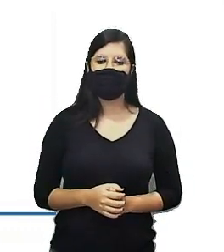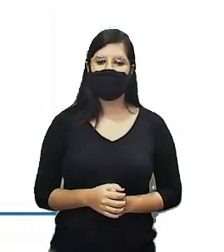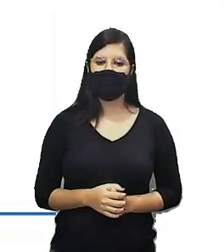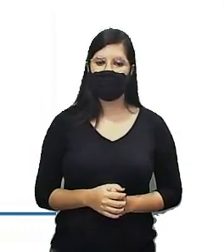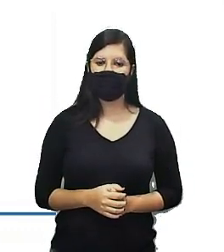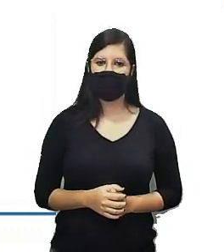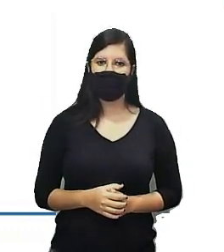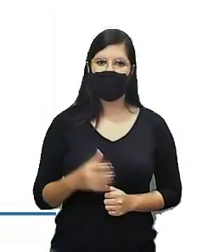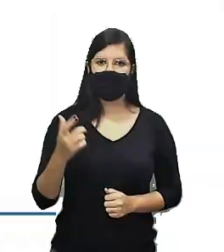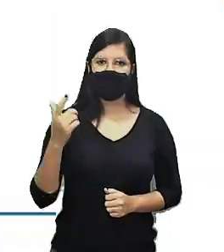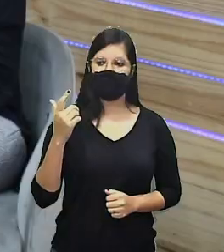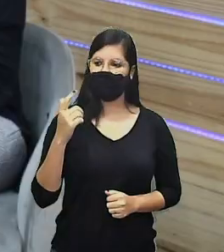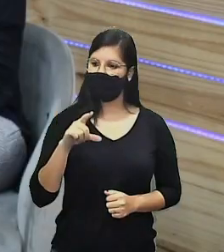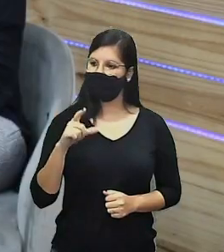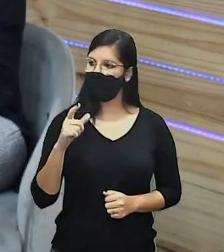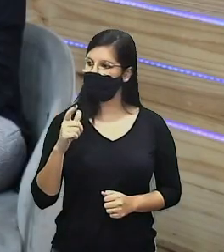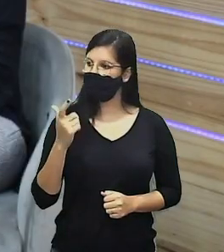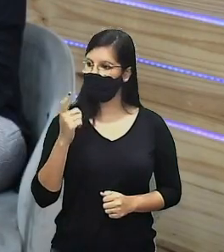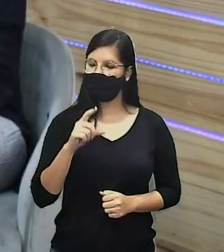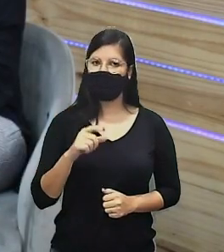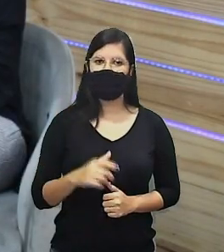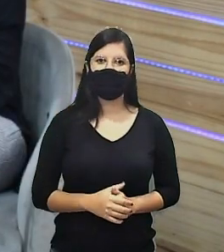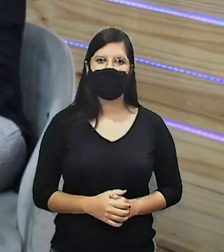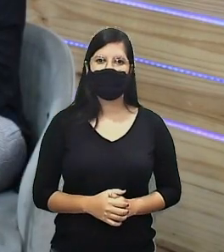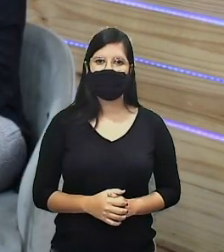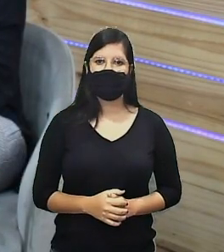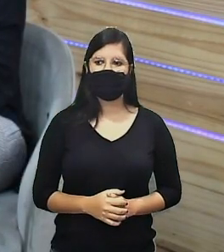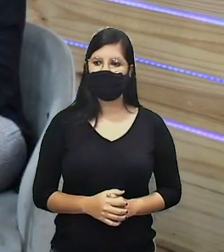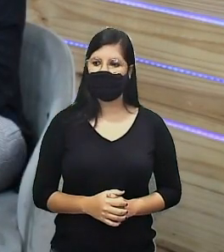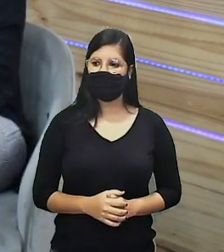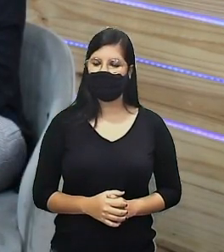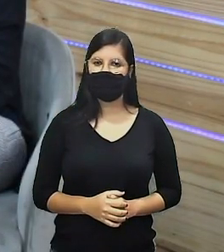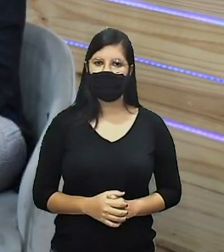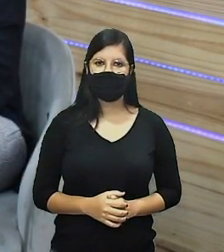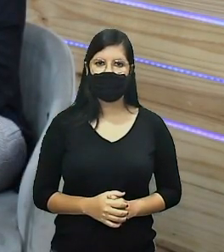Será que a gente consegue? Né? Tá aí.